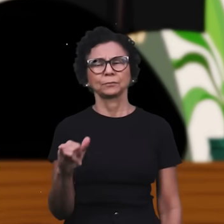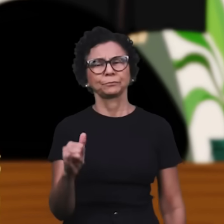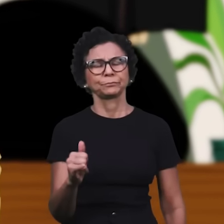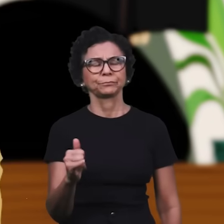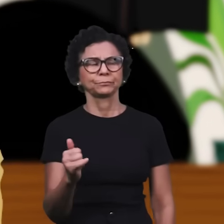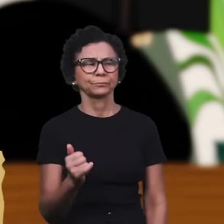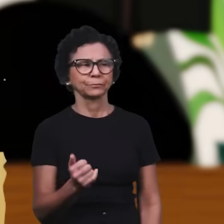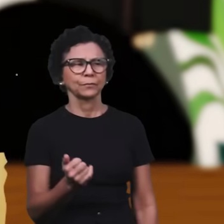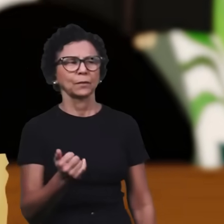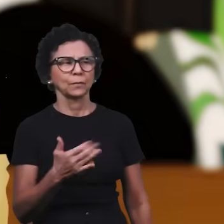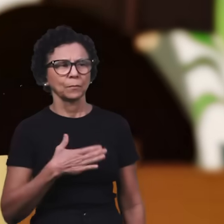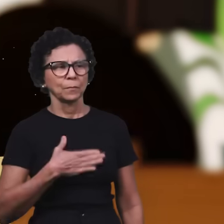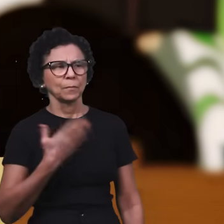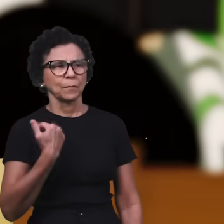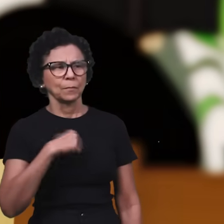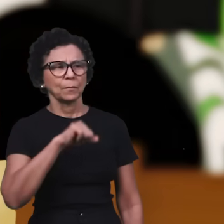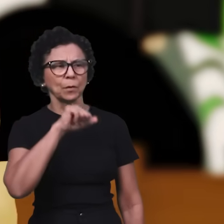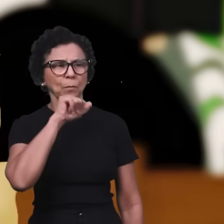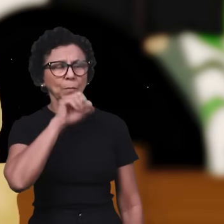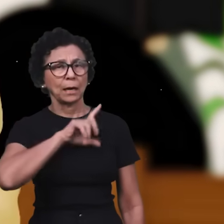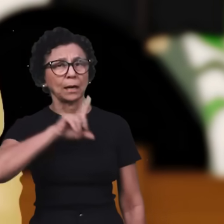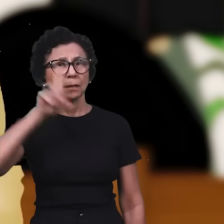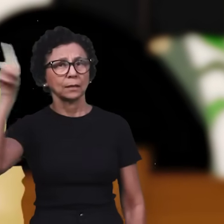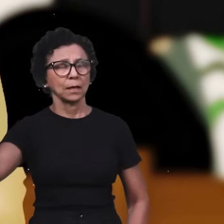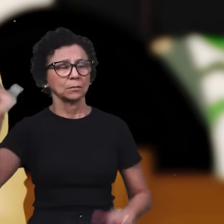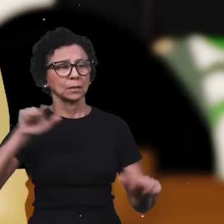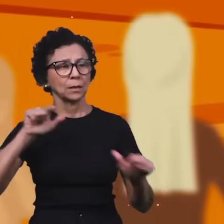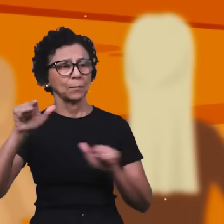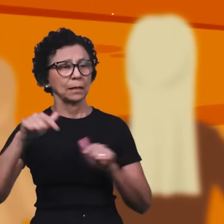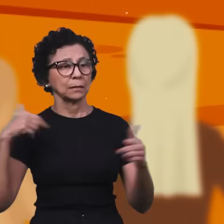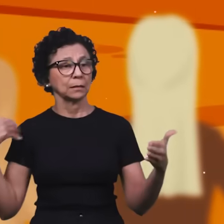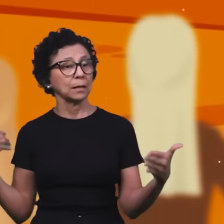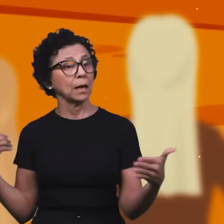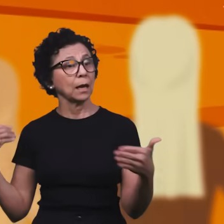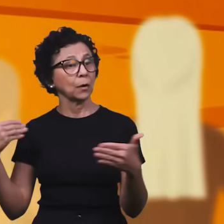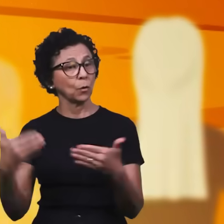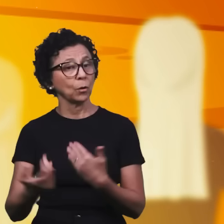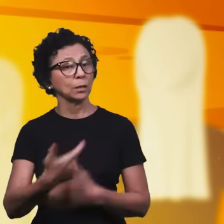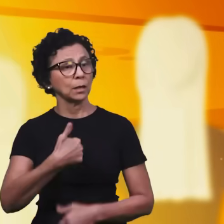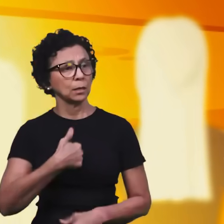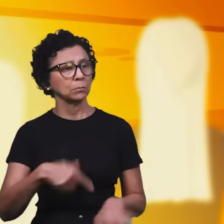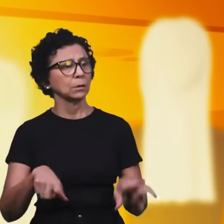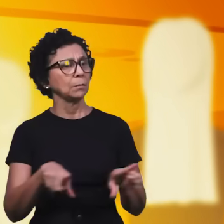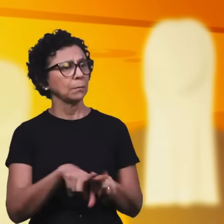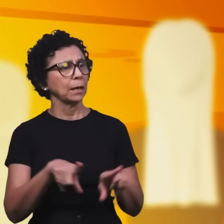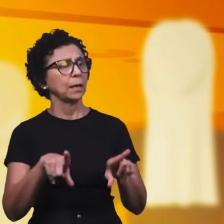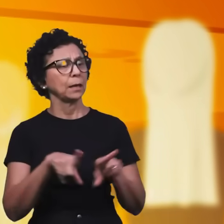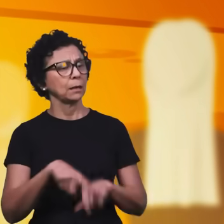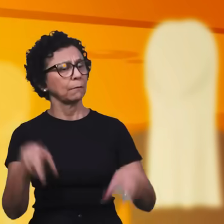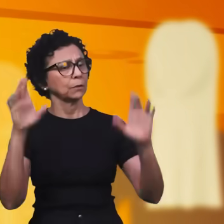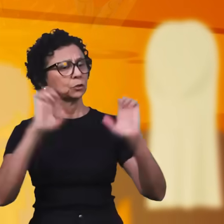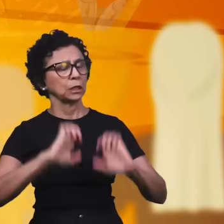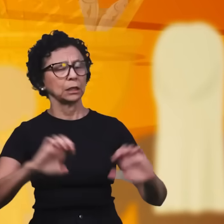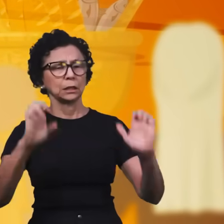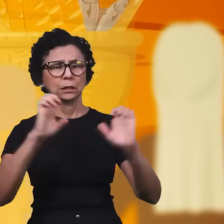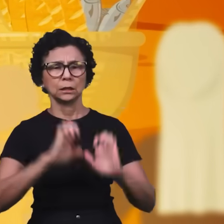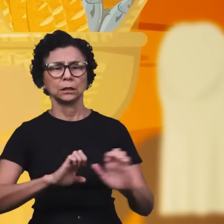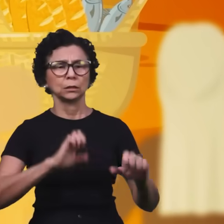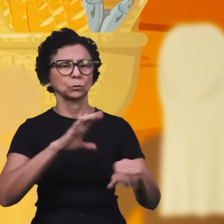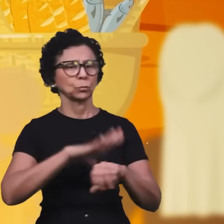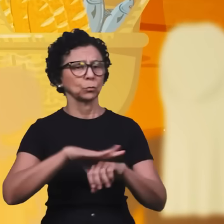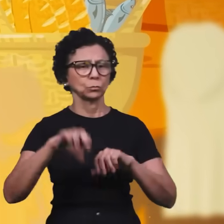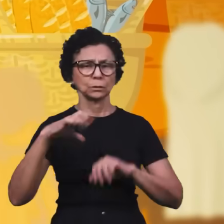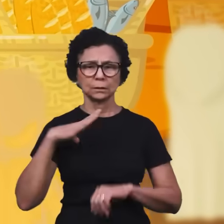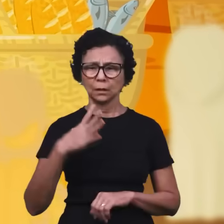respondeu: o meu Pai trabalha até agora, eu trabalho